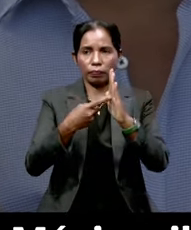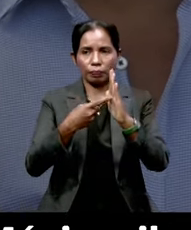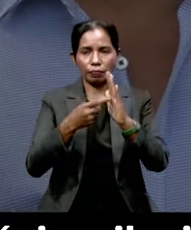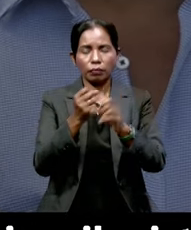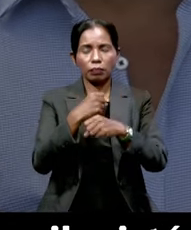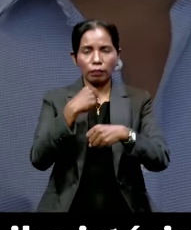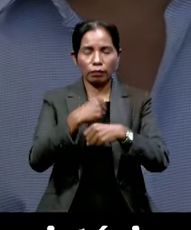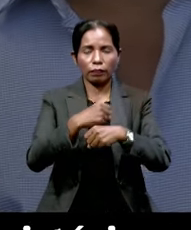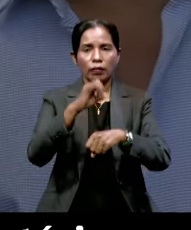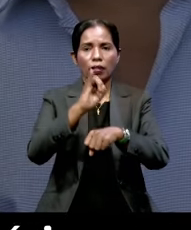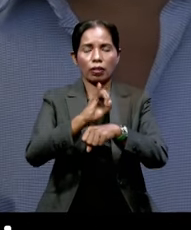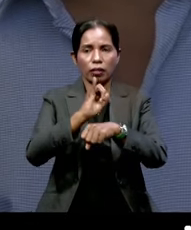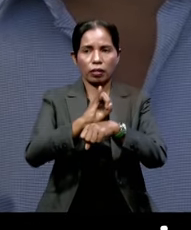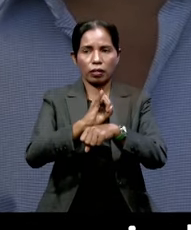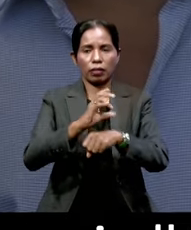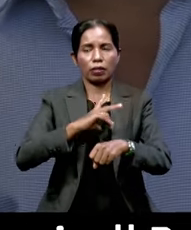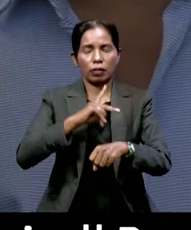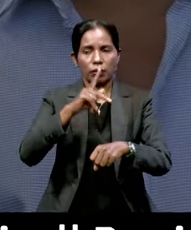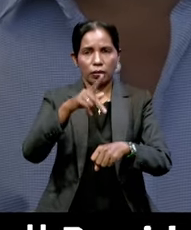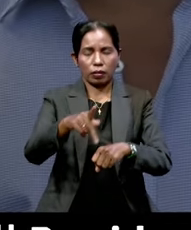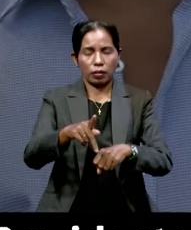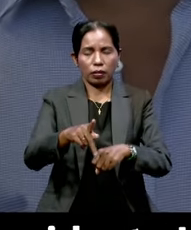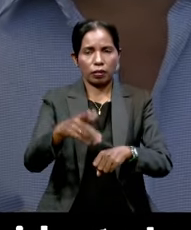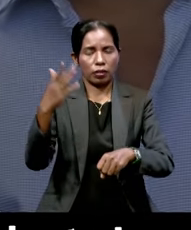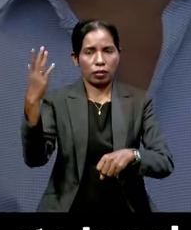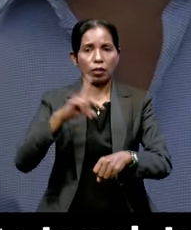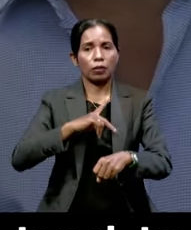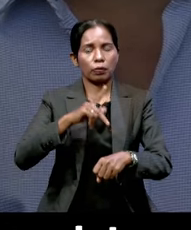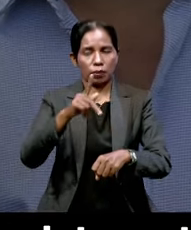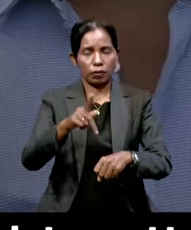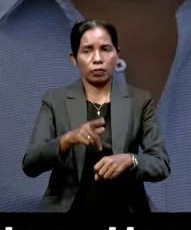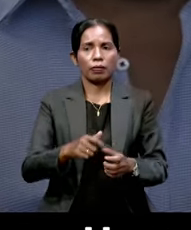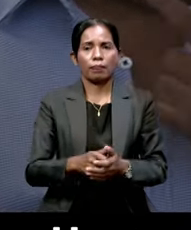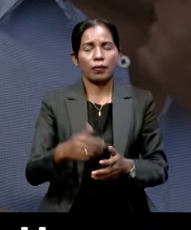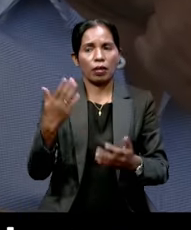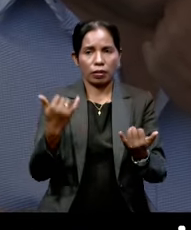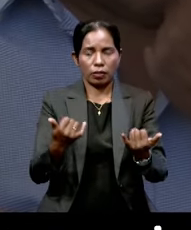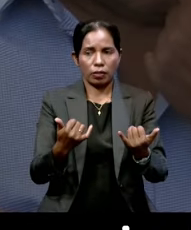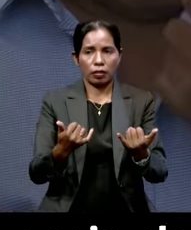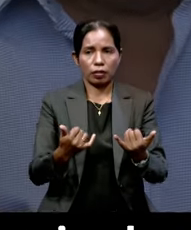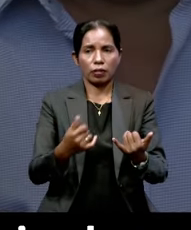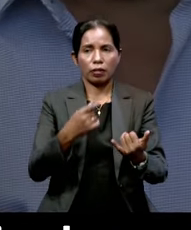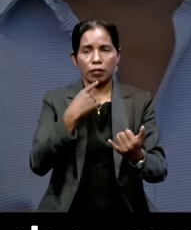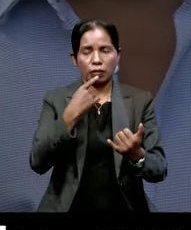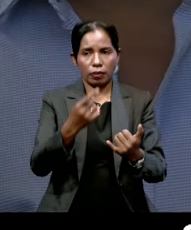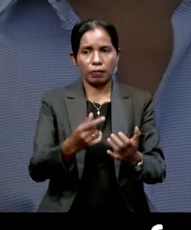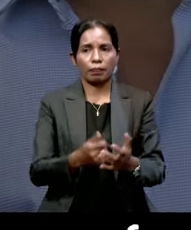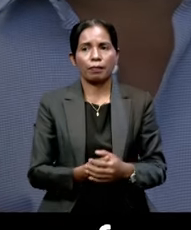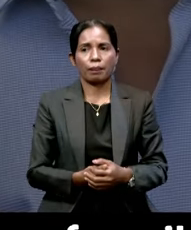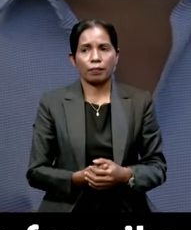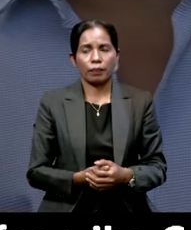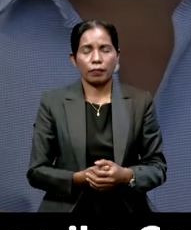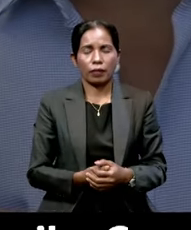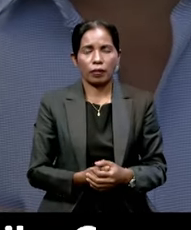construção igreja São Paulo paroco Lautenian. Neve maka estimação neve